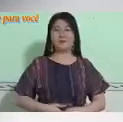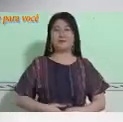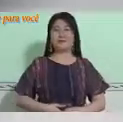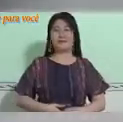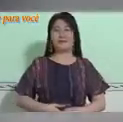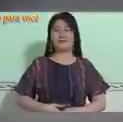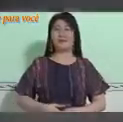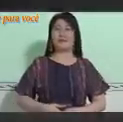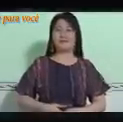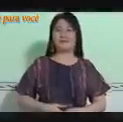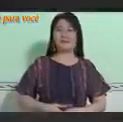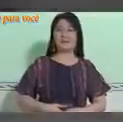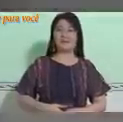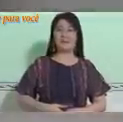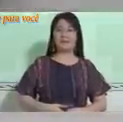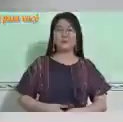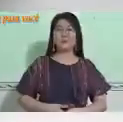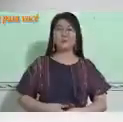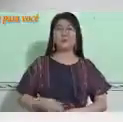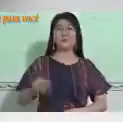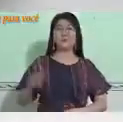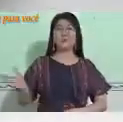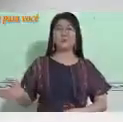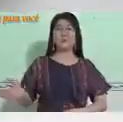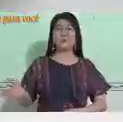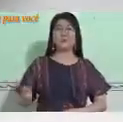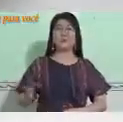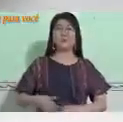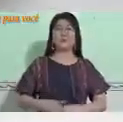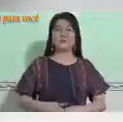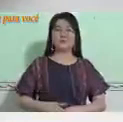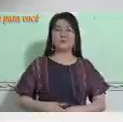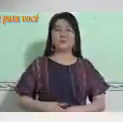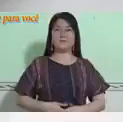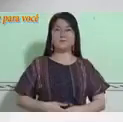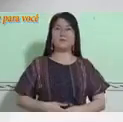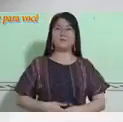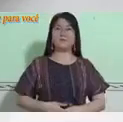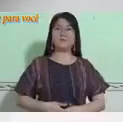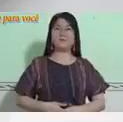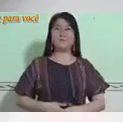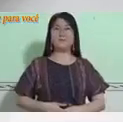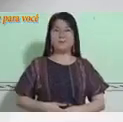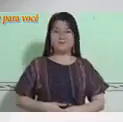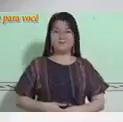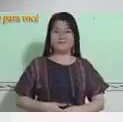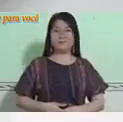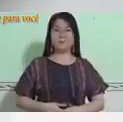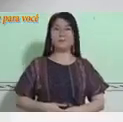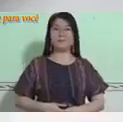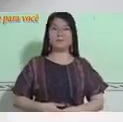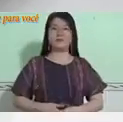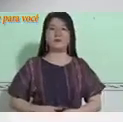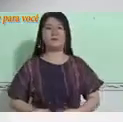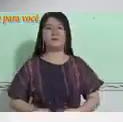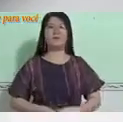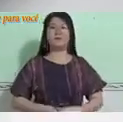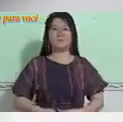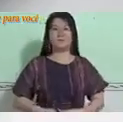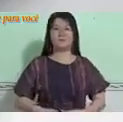camomila, batata ou gelo, mas também existem cremes anti-olheiras e os tratamentos estéticos como o laser ou